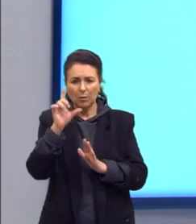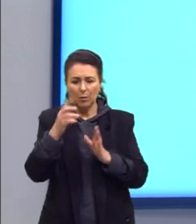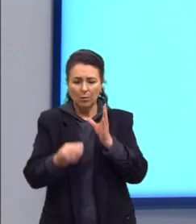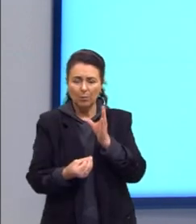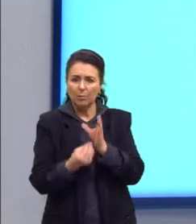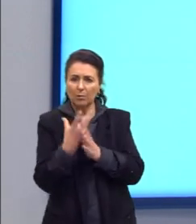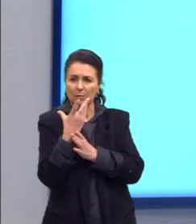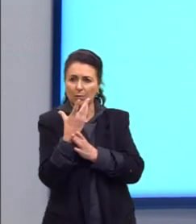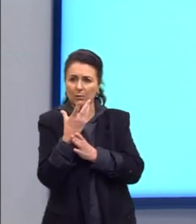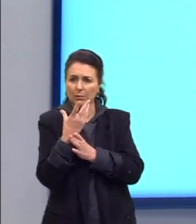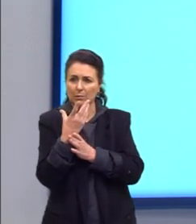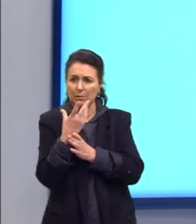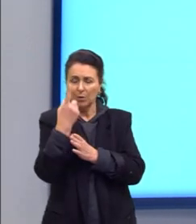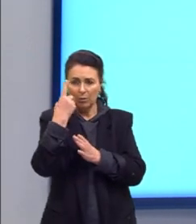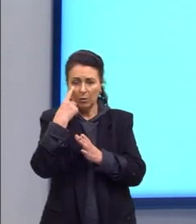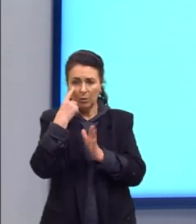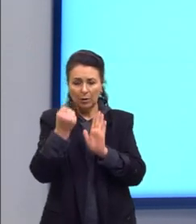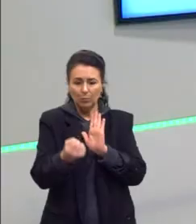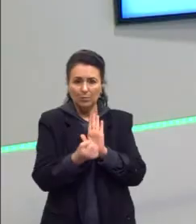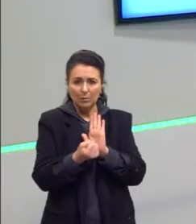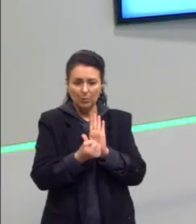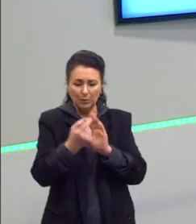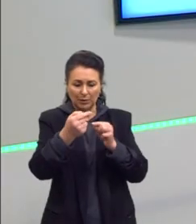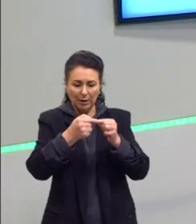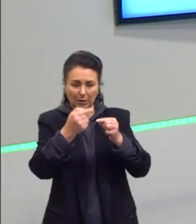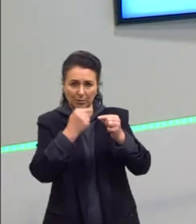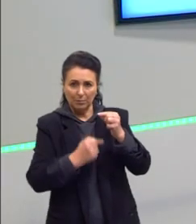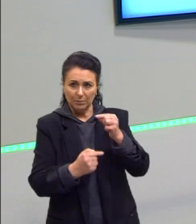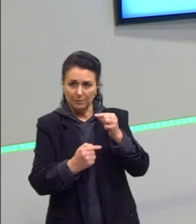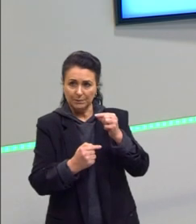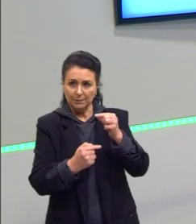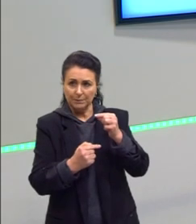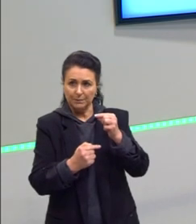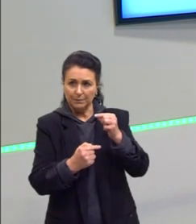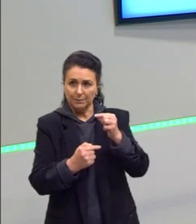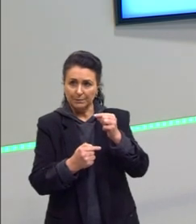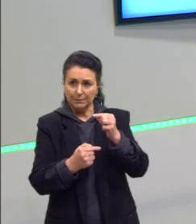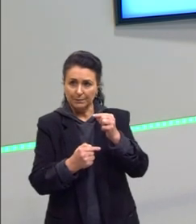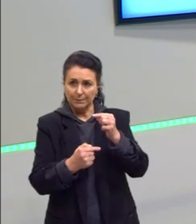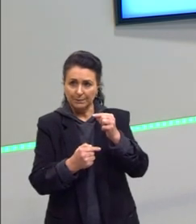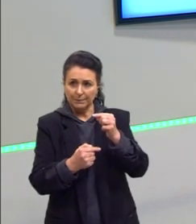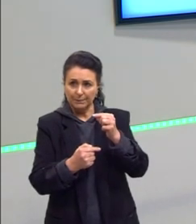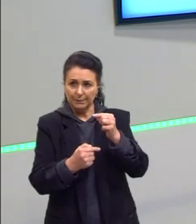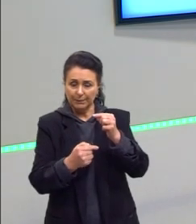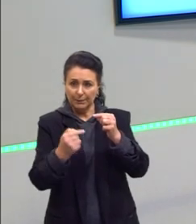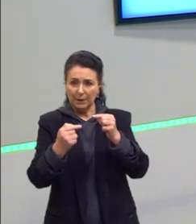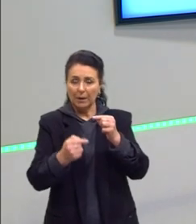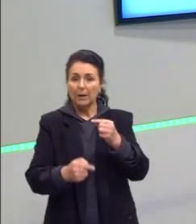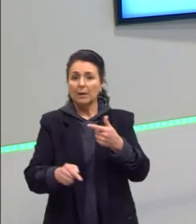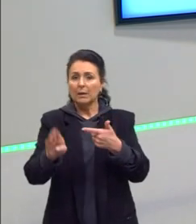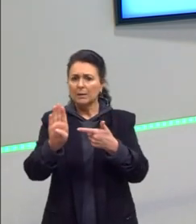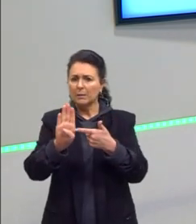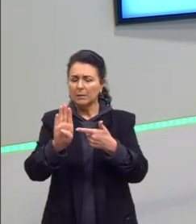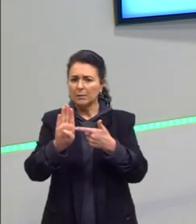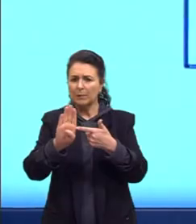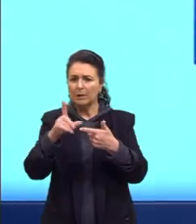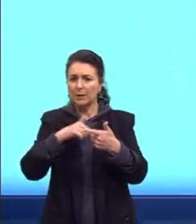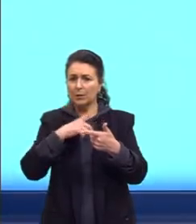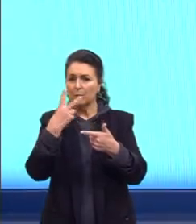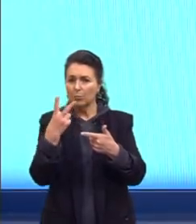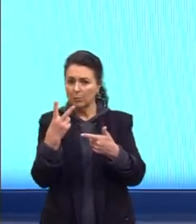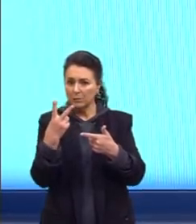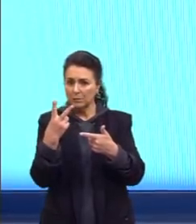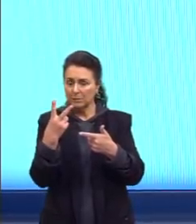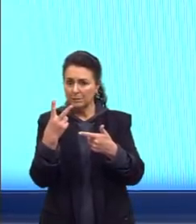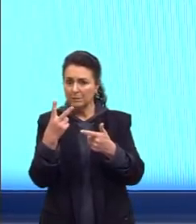Ah tá que esse desenho esse símbolo aqui embaixo somente uma fonte e na letra b a gente tem duas fontes